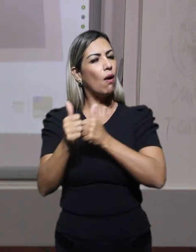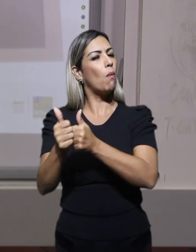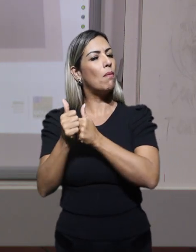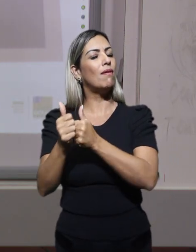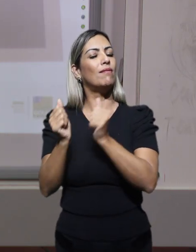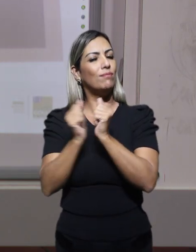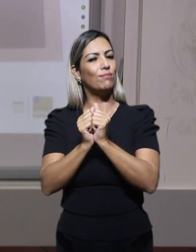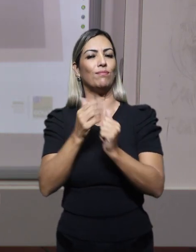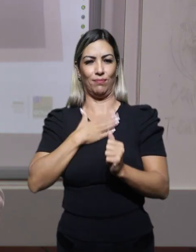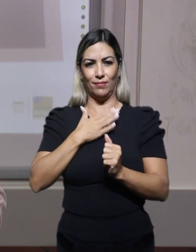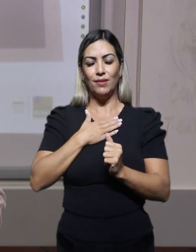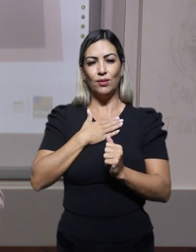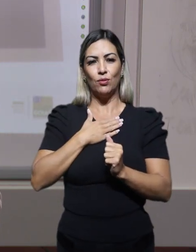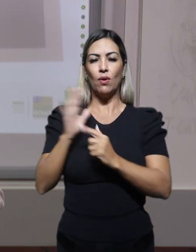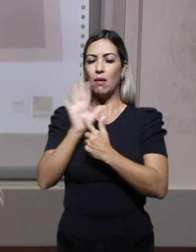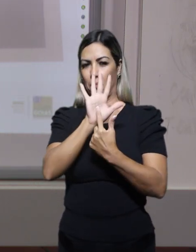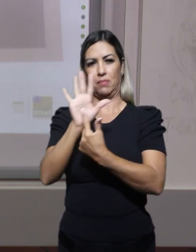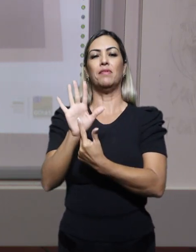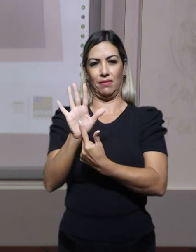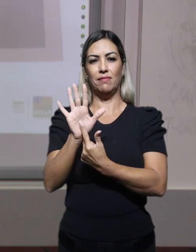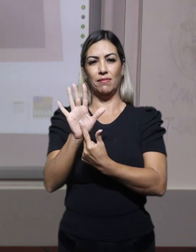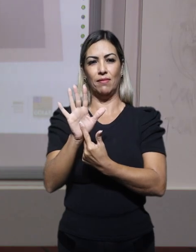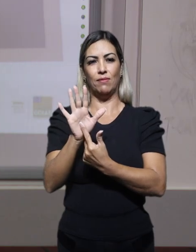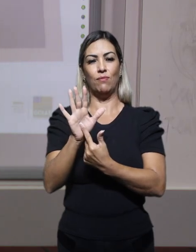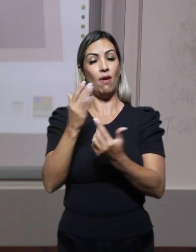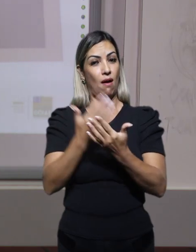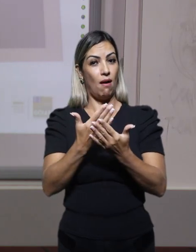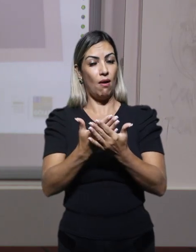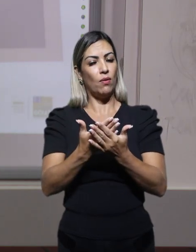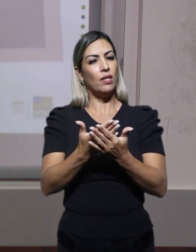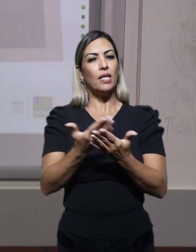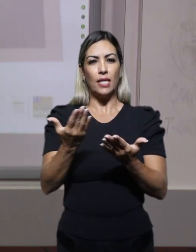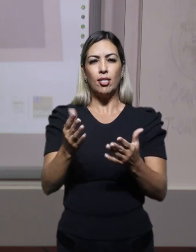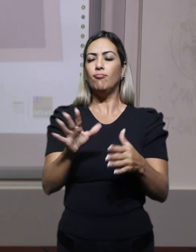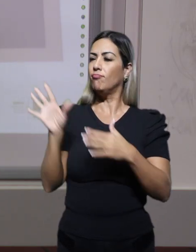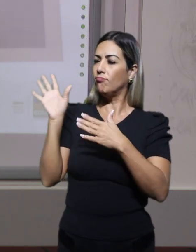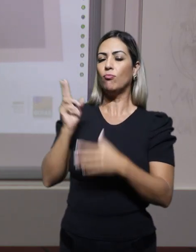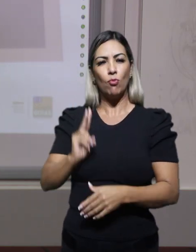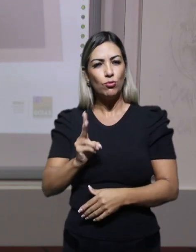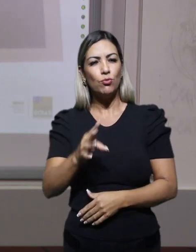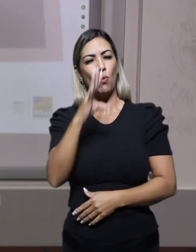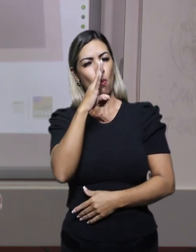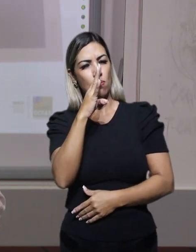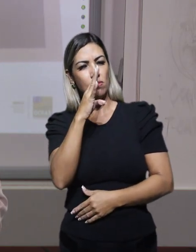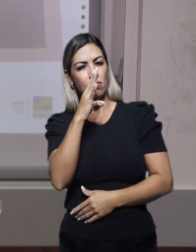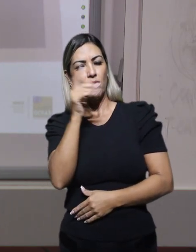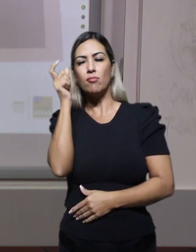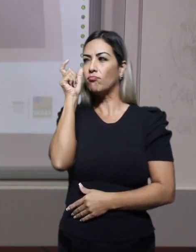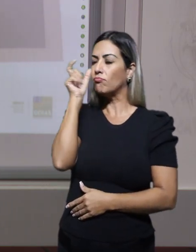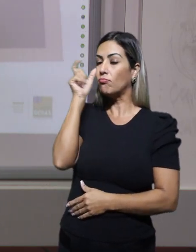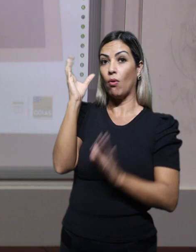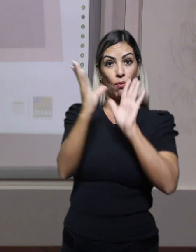junto comigo essa explanação e não se percam, tentem não se perder nesse conteúdo, que é